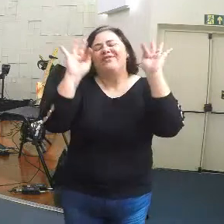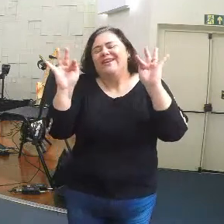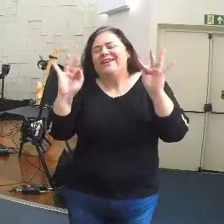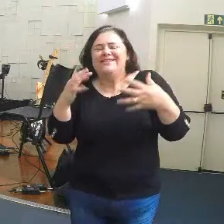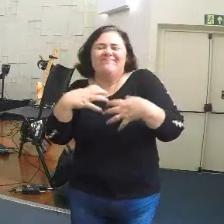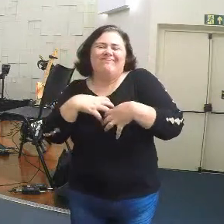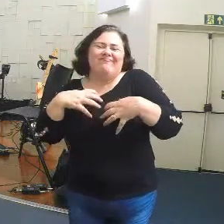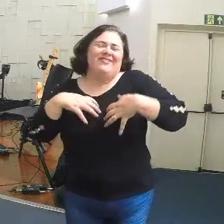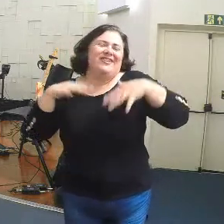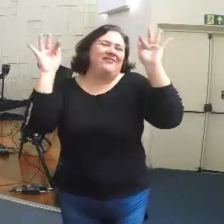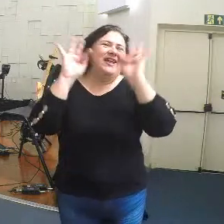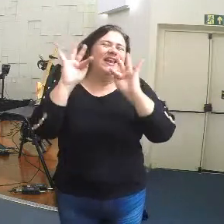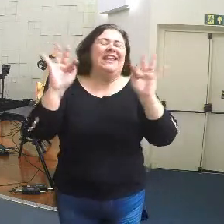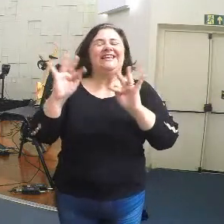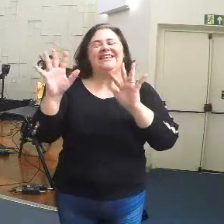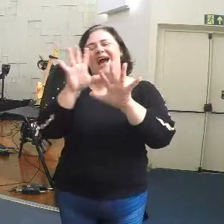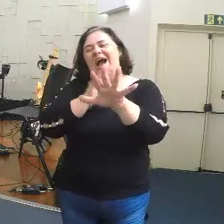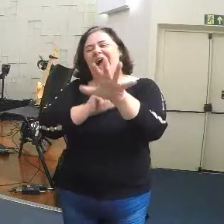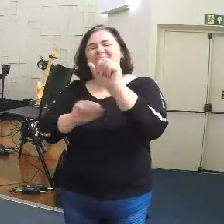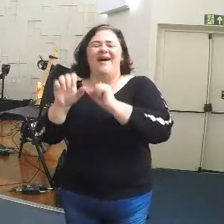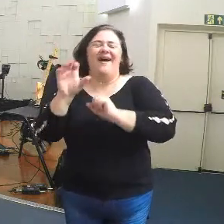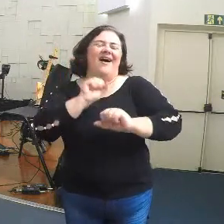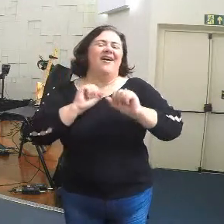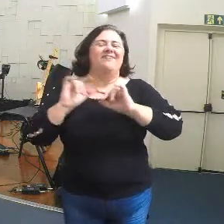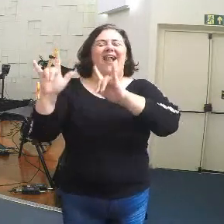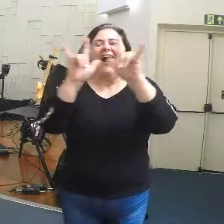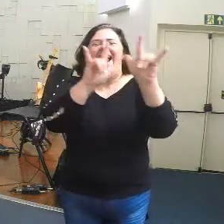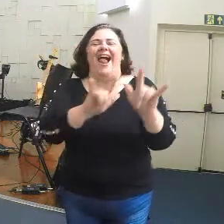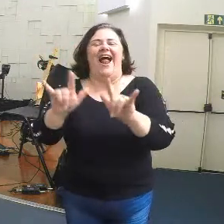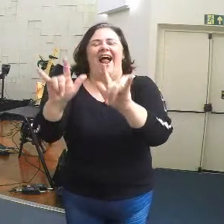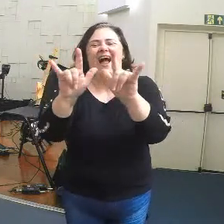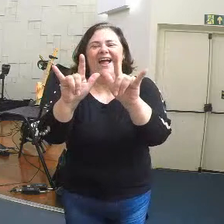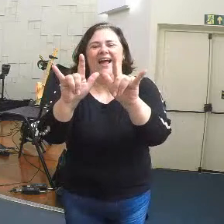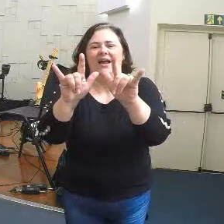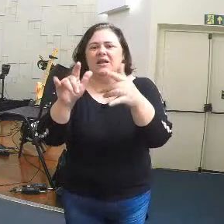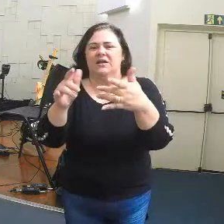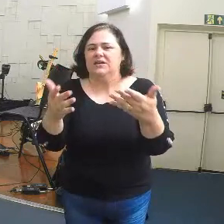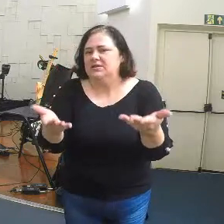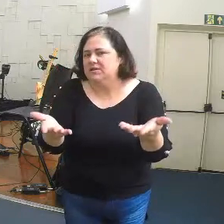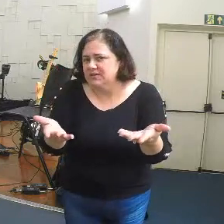Que humor eu terei positivamente para amar o meu inimigo? Mas Jesus disse: